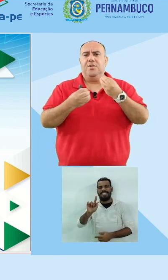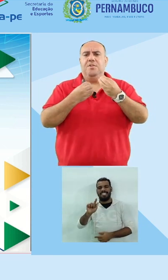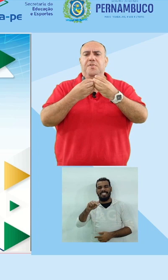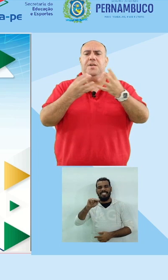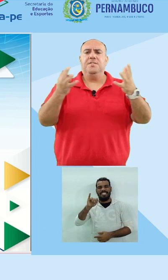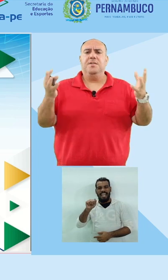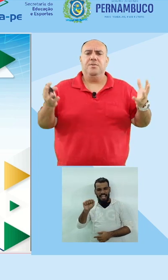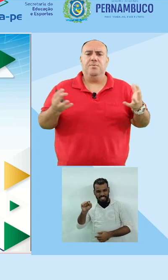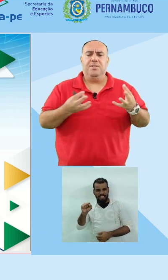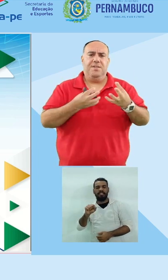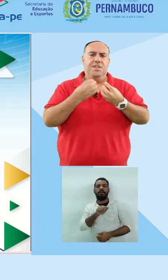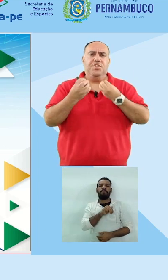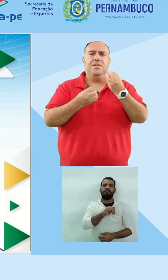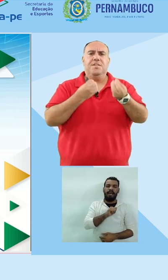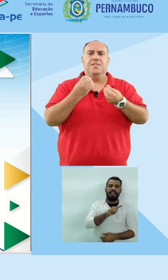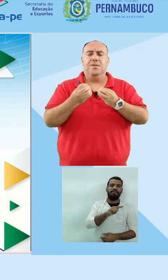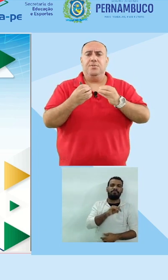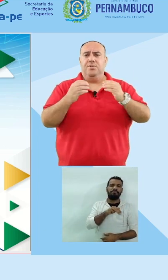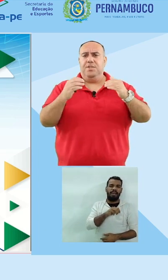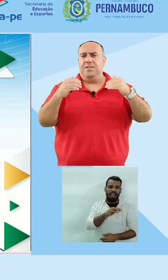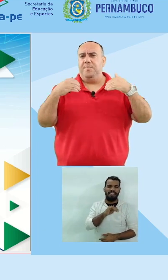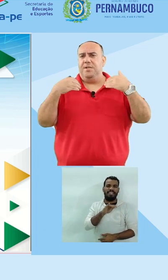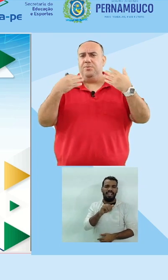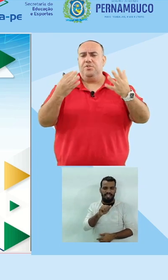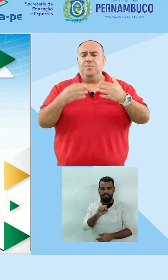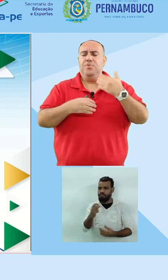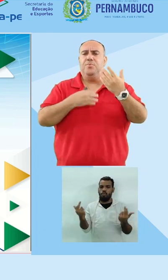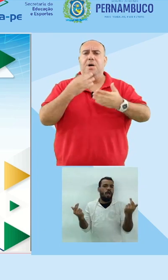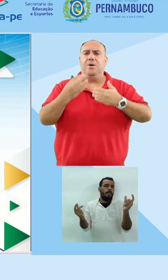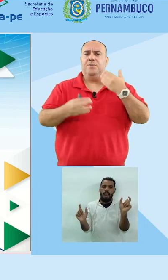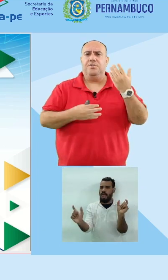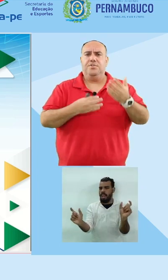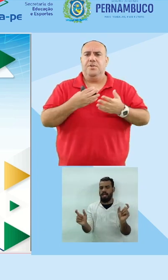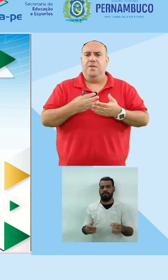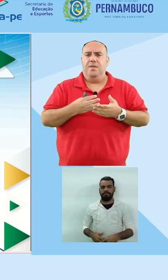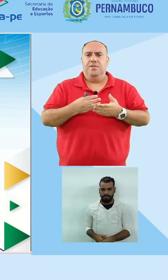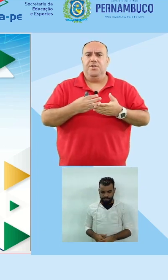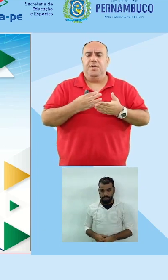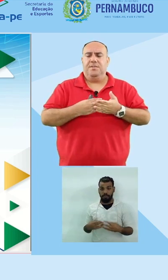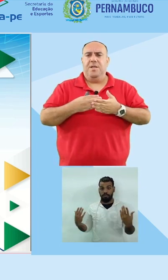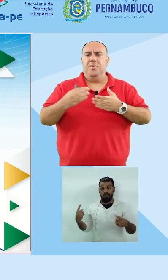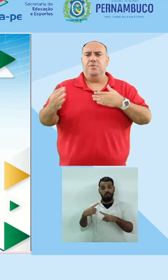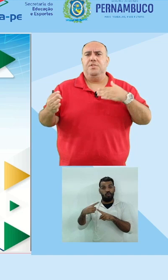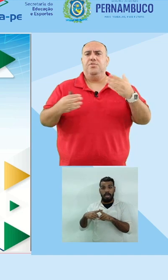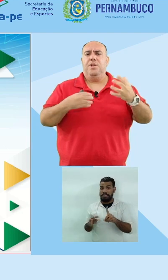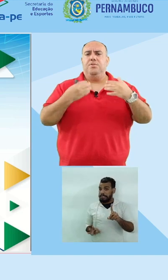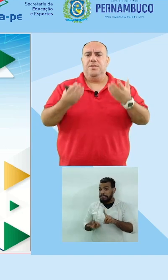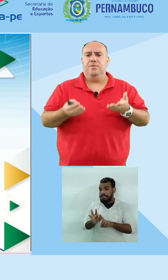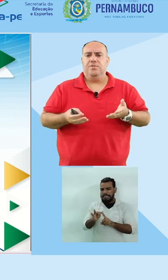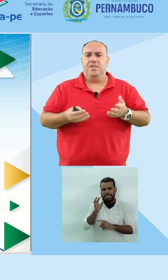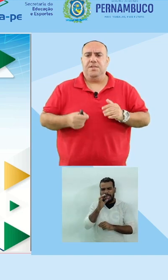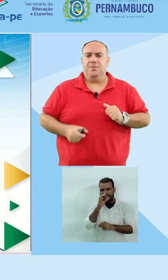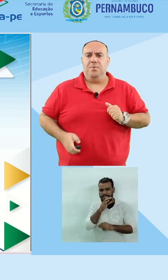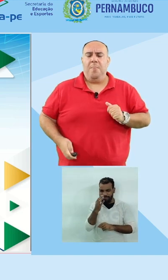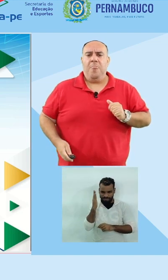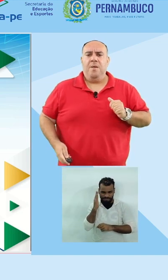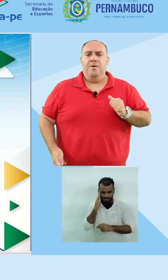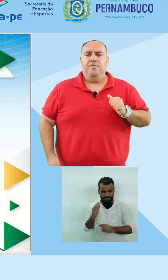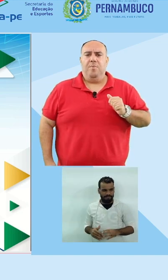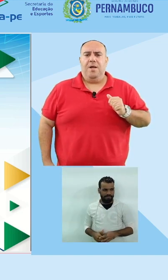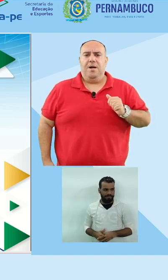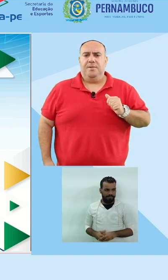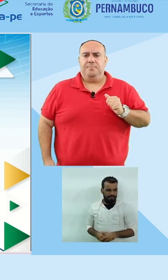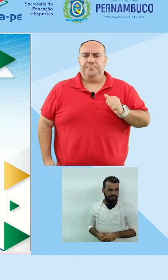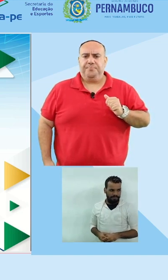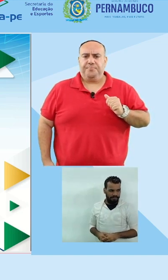pela solidificação, a cristalização em temperaturas muito altas, chegando até 1200 graus Celsius, tá certo?